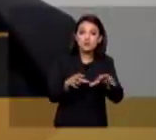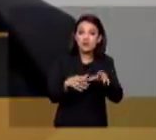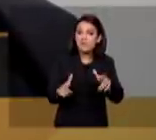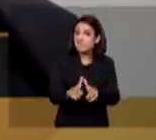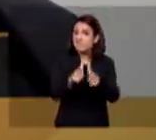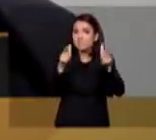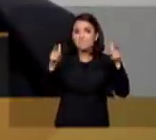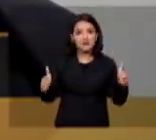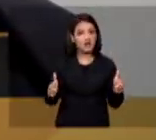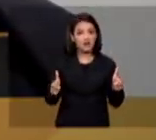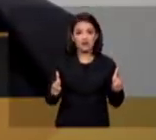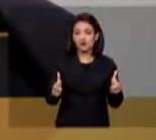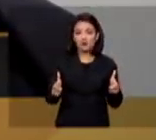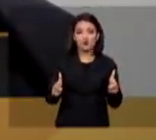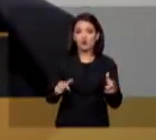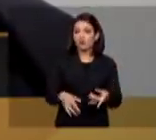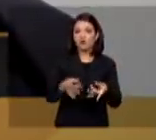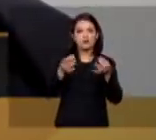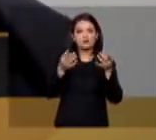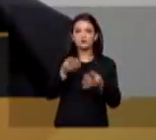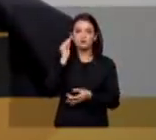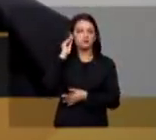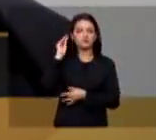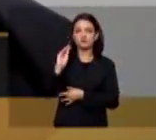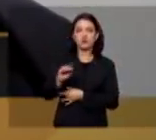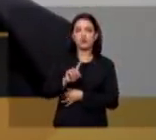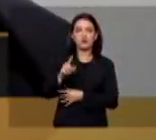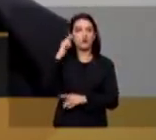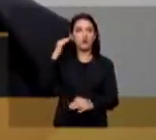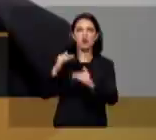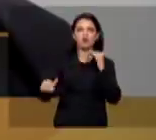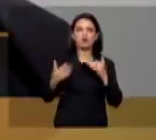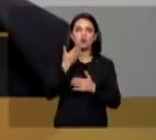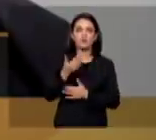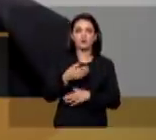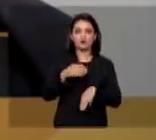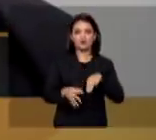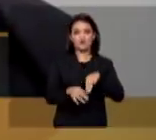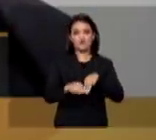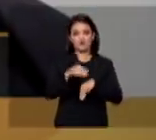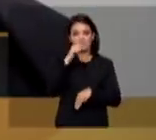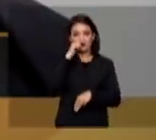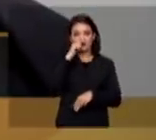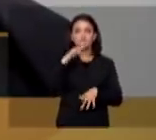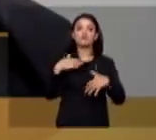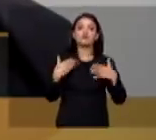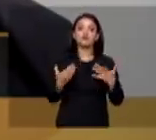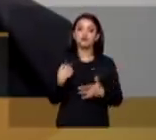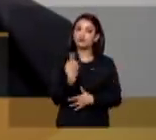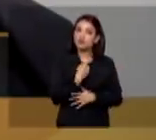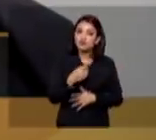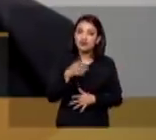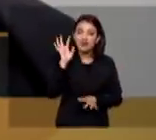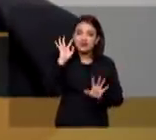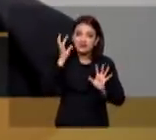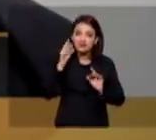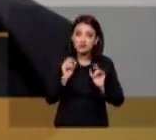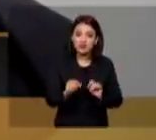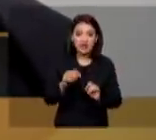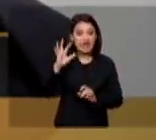ordem suscitada pelo ministro Edson Fachin, assentando-se que a decisão proferida pelo relator